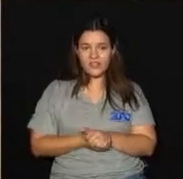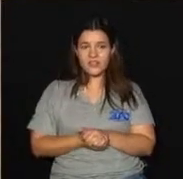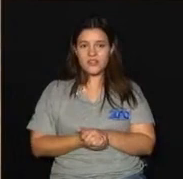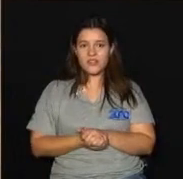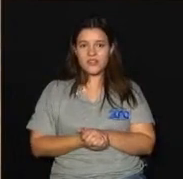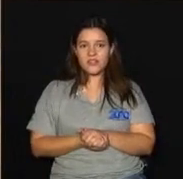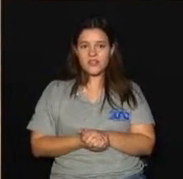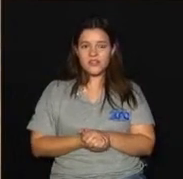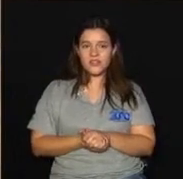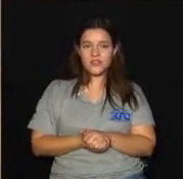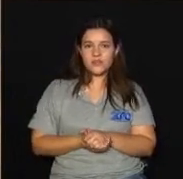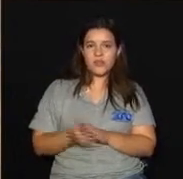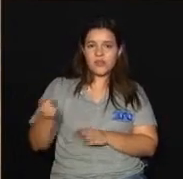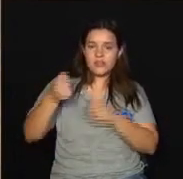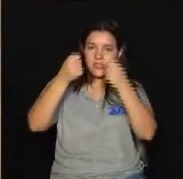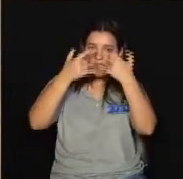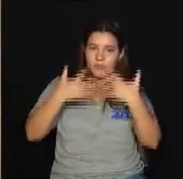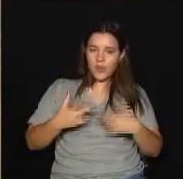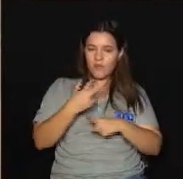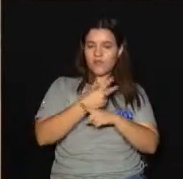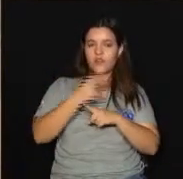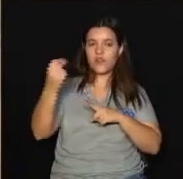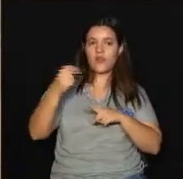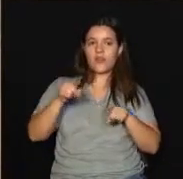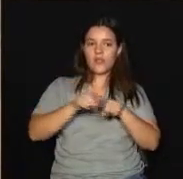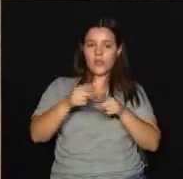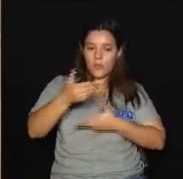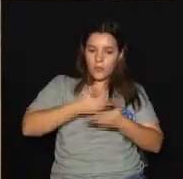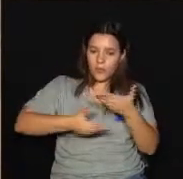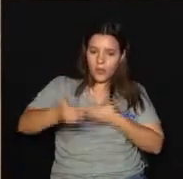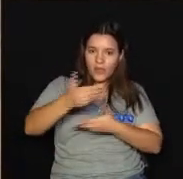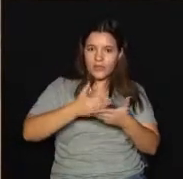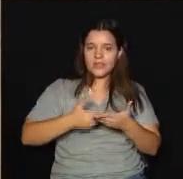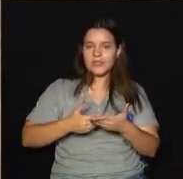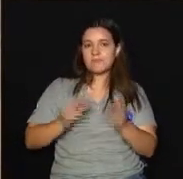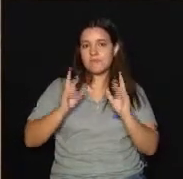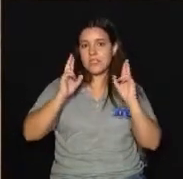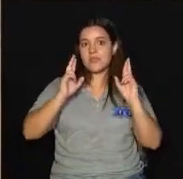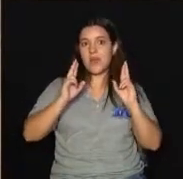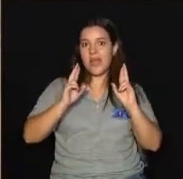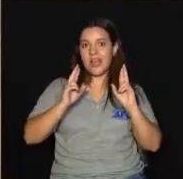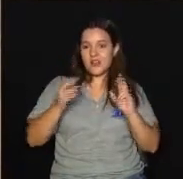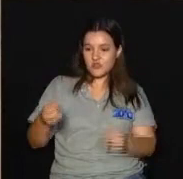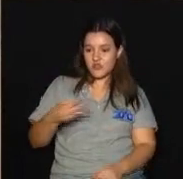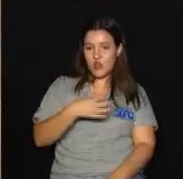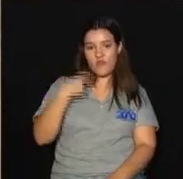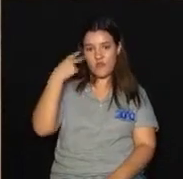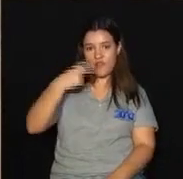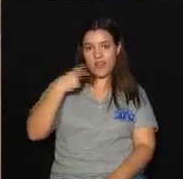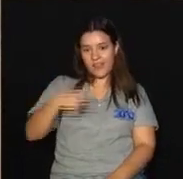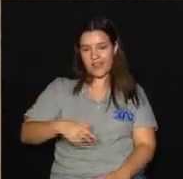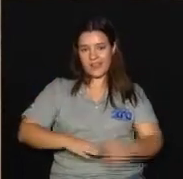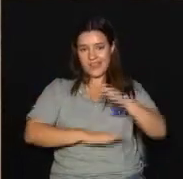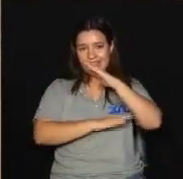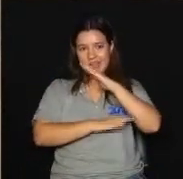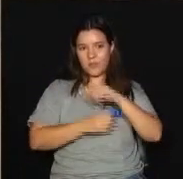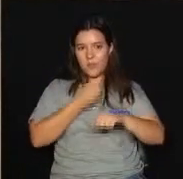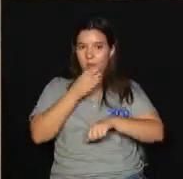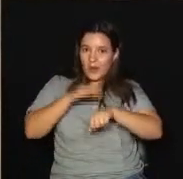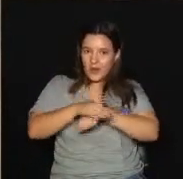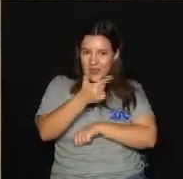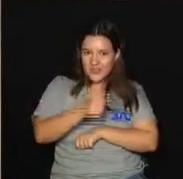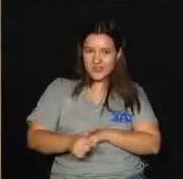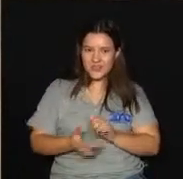com você esse discurso da vitória e também do diálogo que ele espera ter aqui com a Câmara de Campinas. Boa noite novamente,